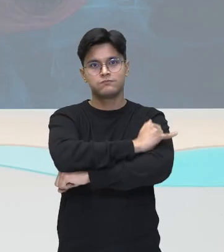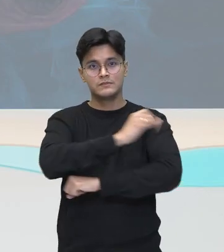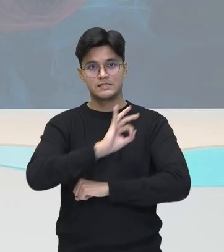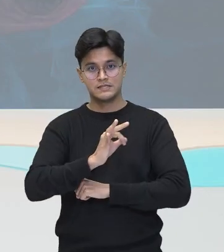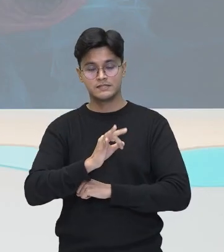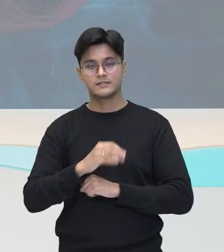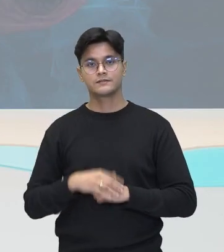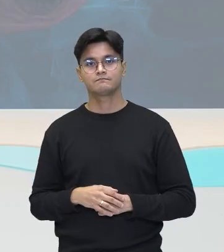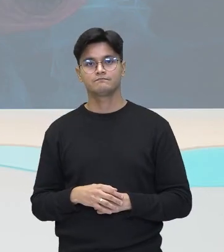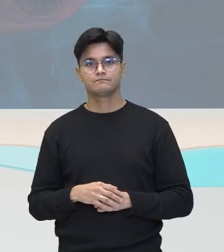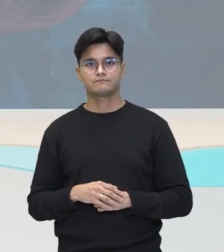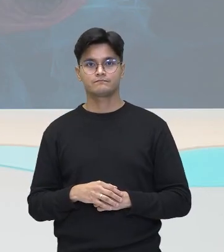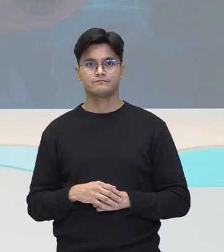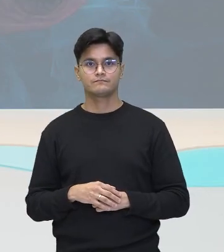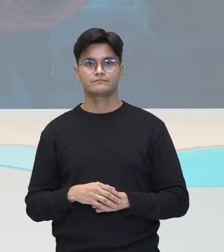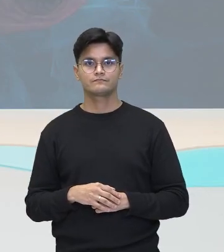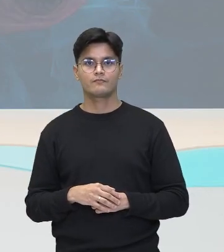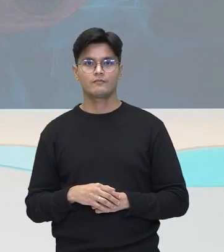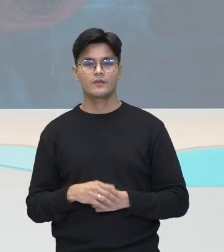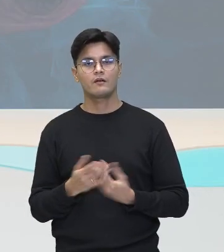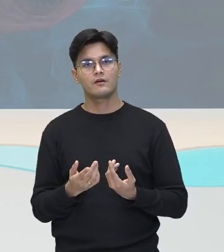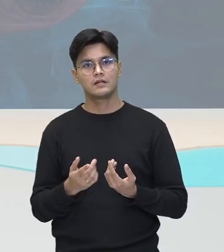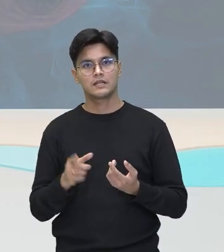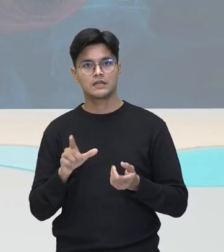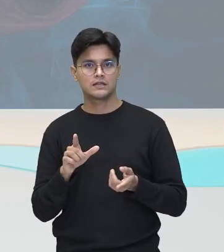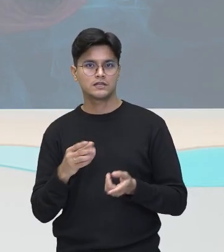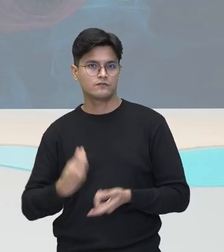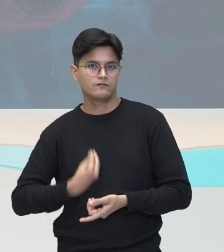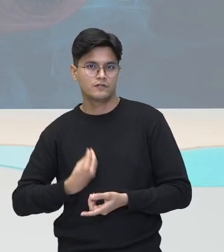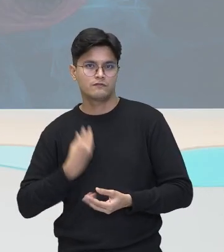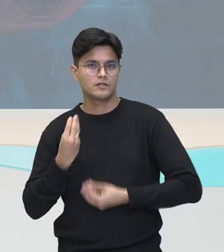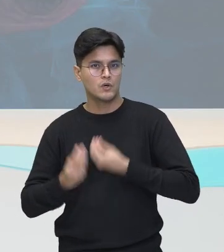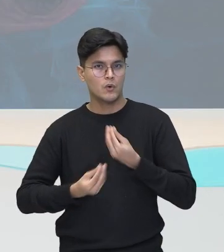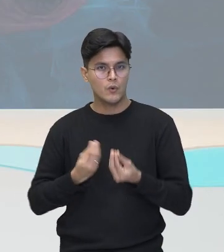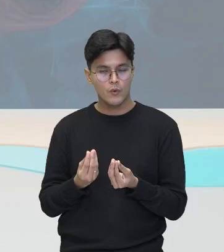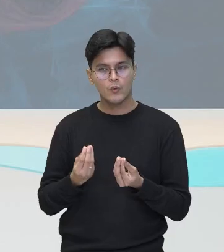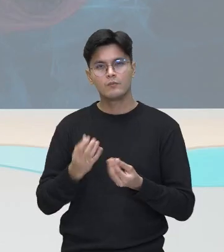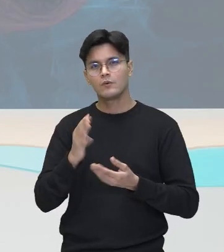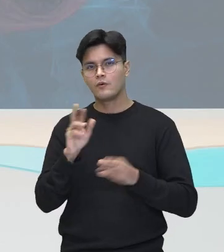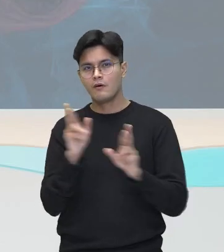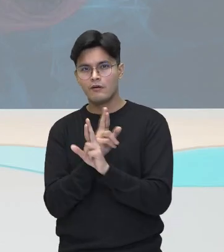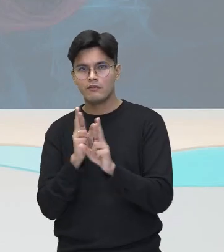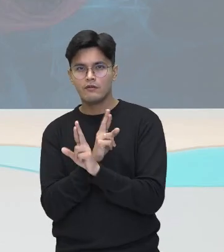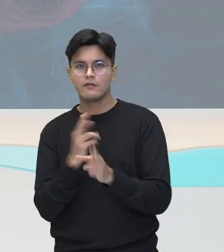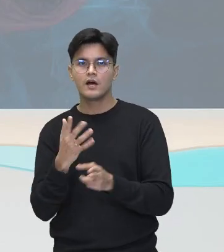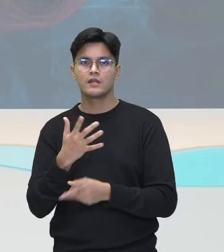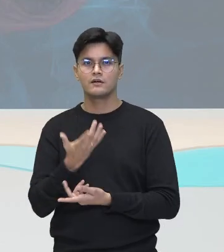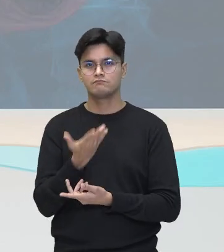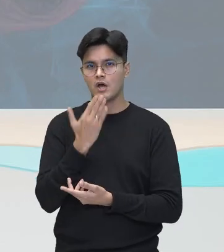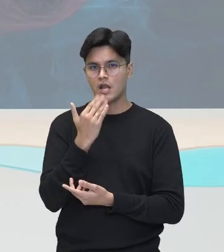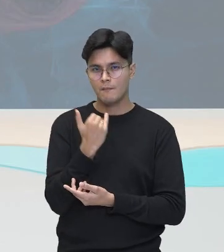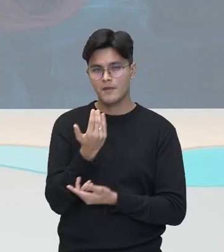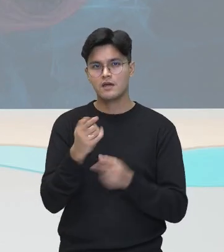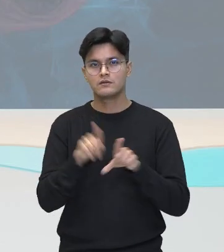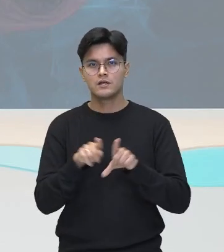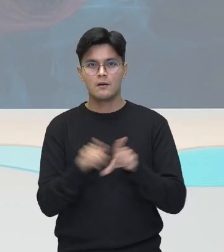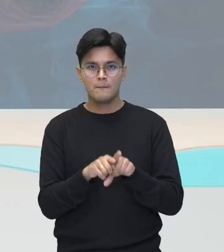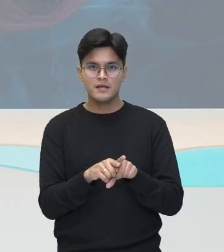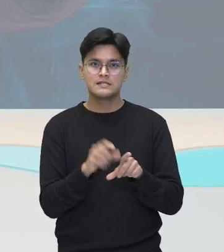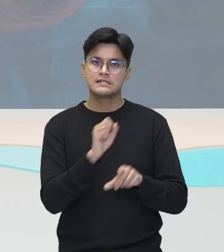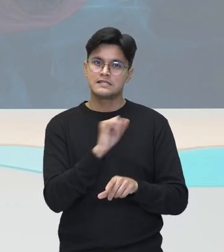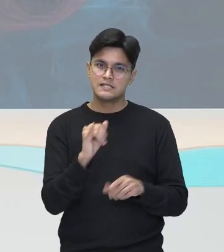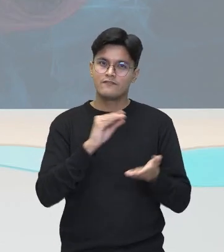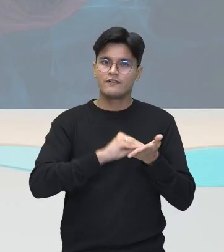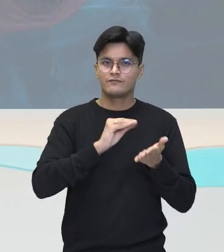ó, estilo de vida, o qual inclui a alimentação, como eu falei, desbalanceada, e a falta de atividade física, gente. O certo seria ter